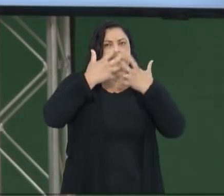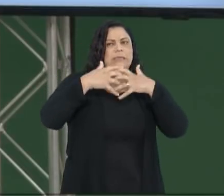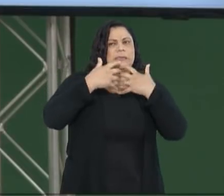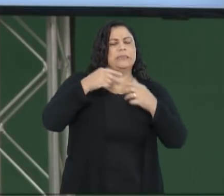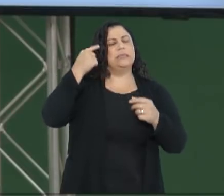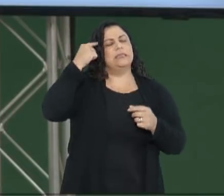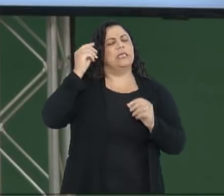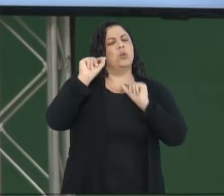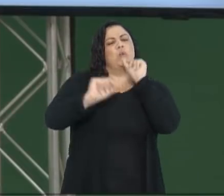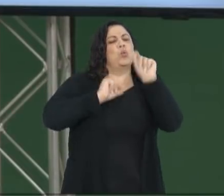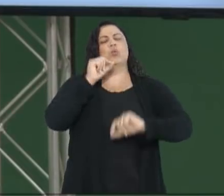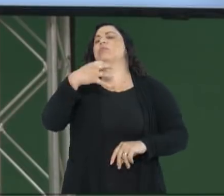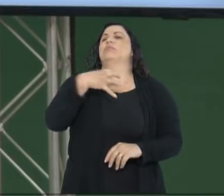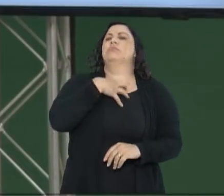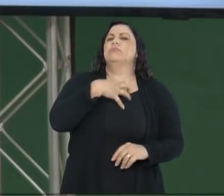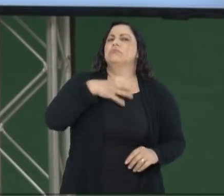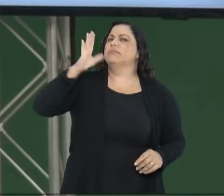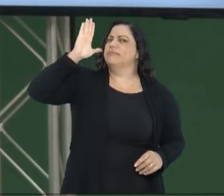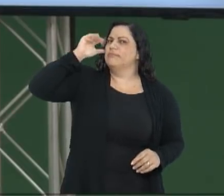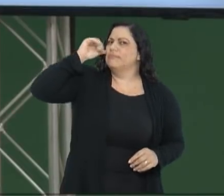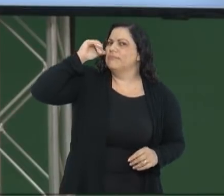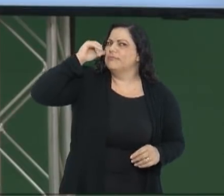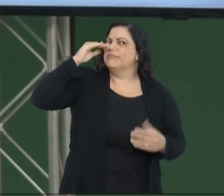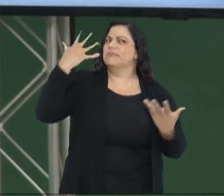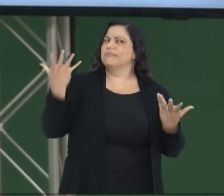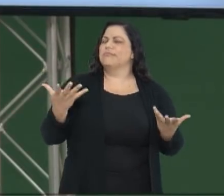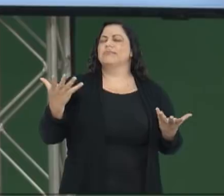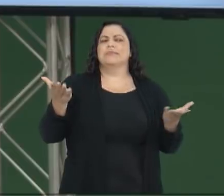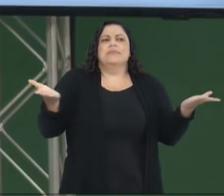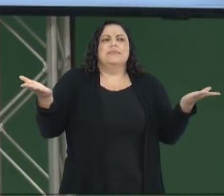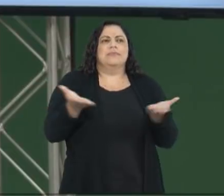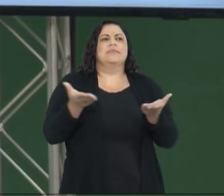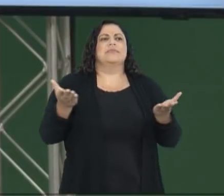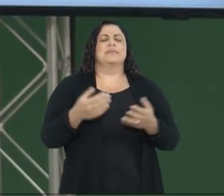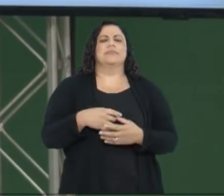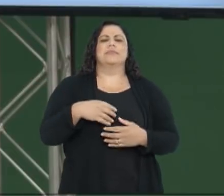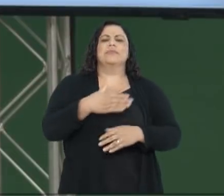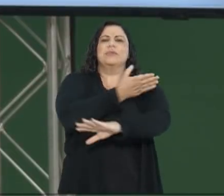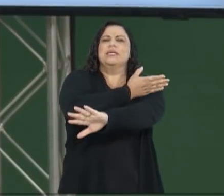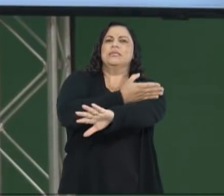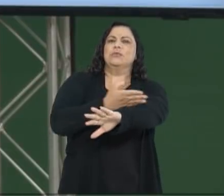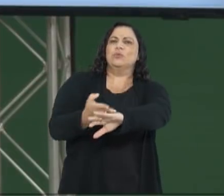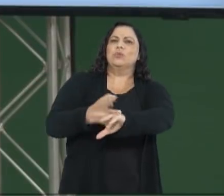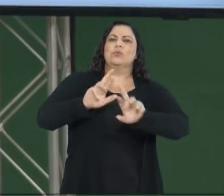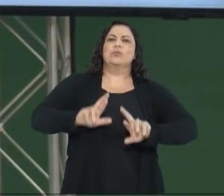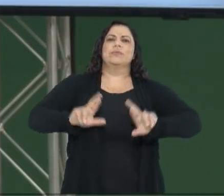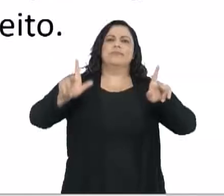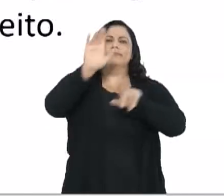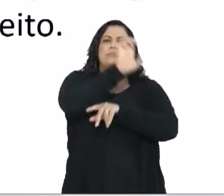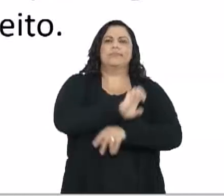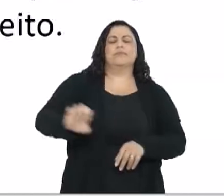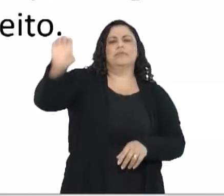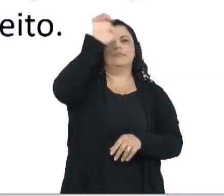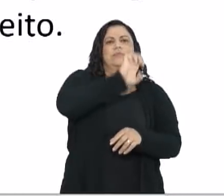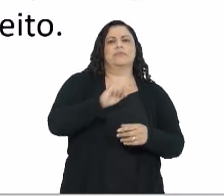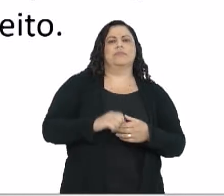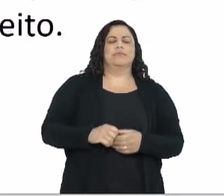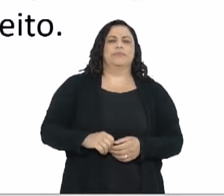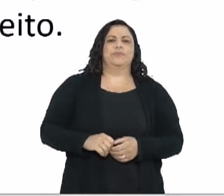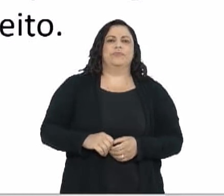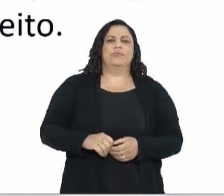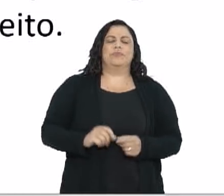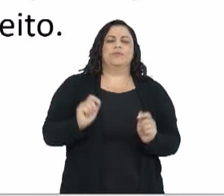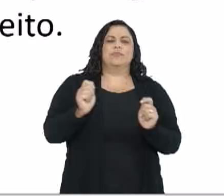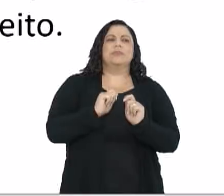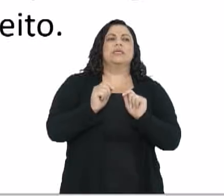modos de vida, mais como curiosidades, né? Que se refletem nesses hábitos e costumes diferentes na Europa. Então, na Turquia, sentar-se